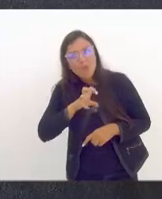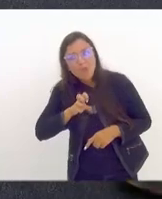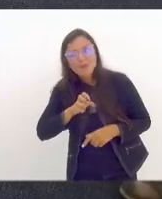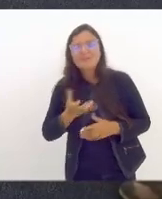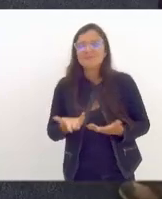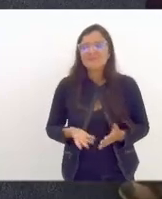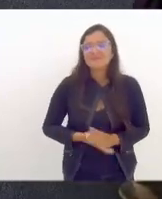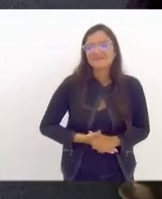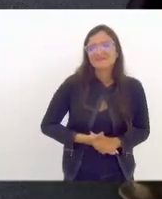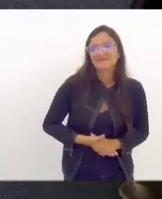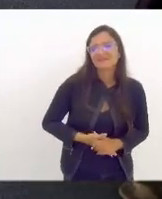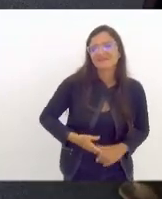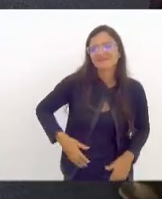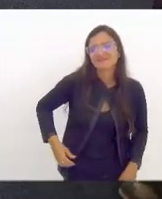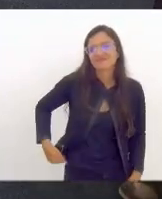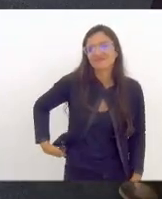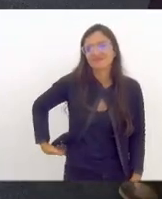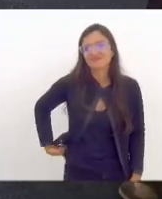longo